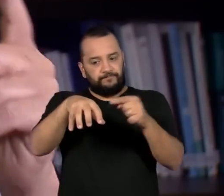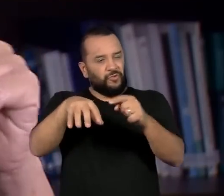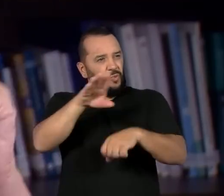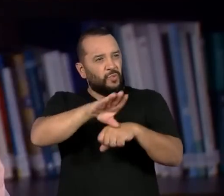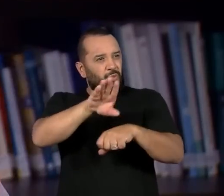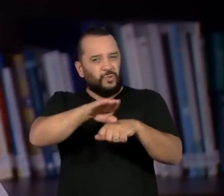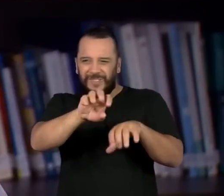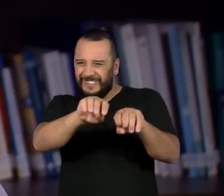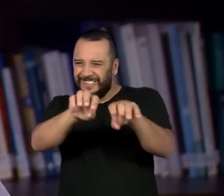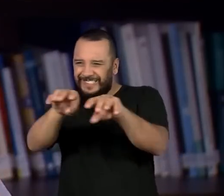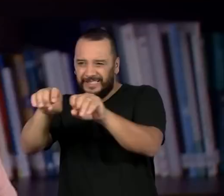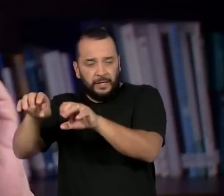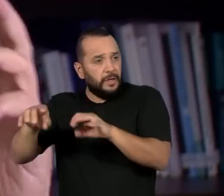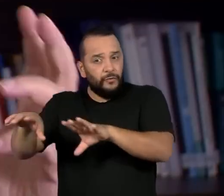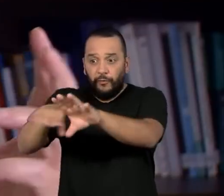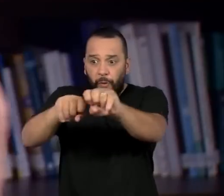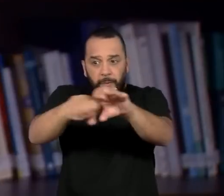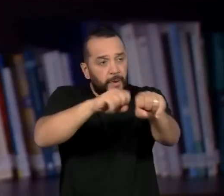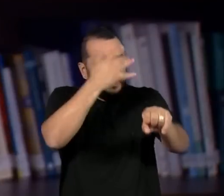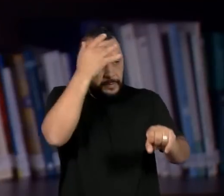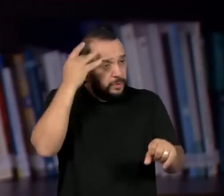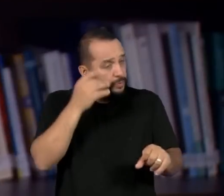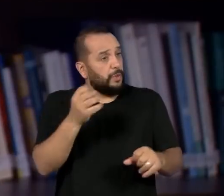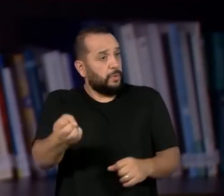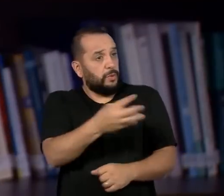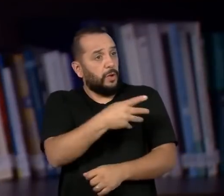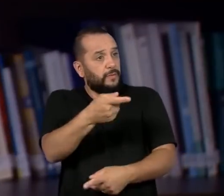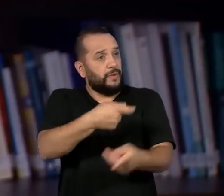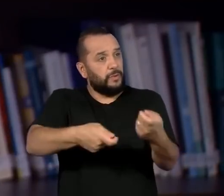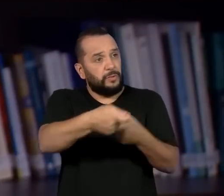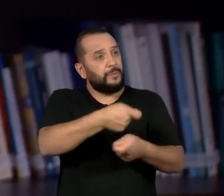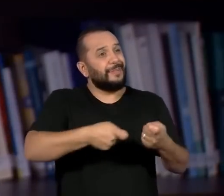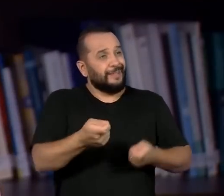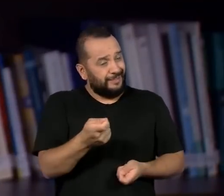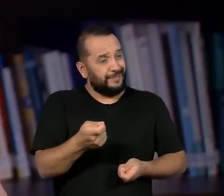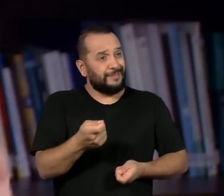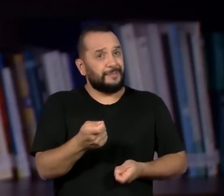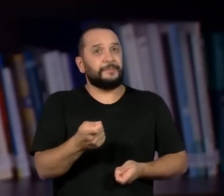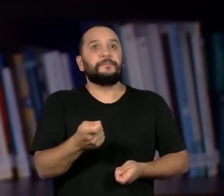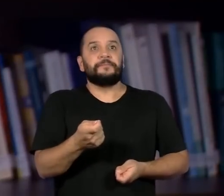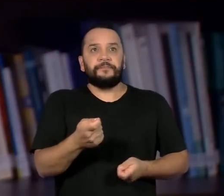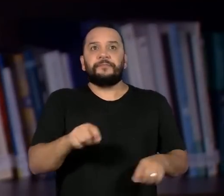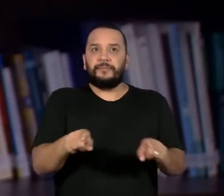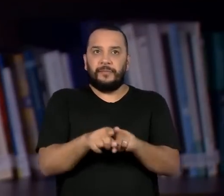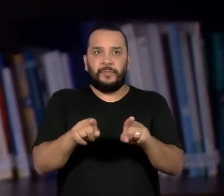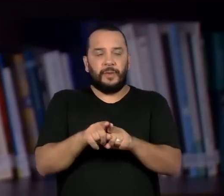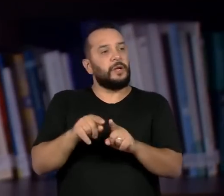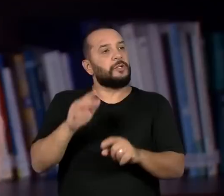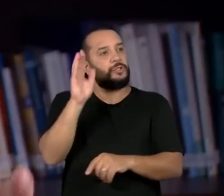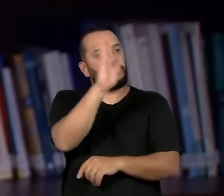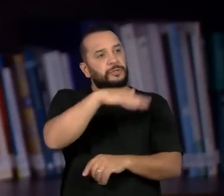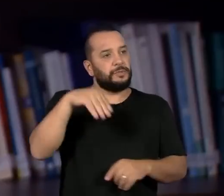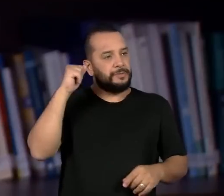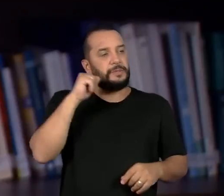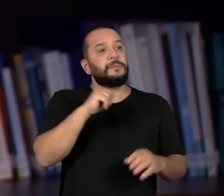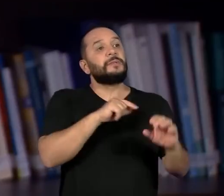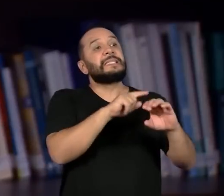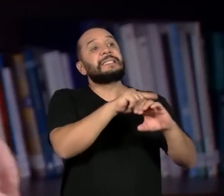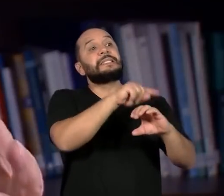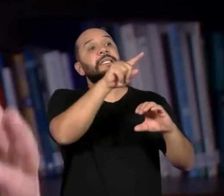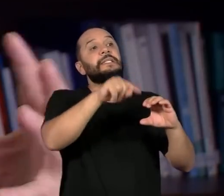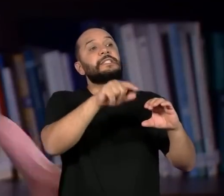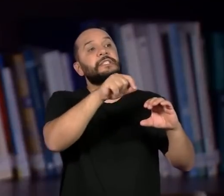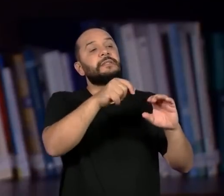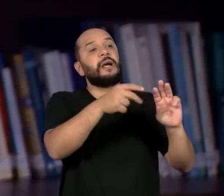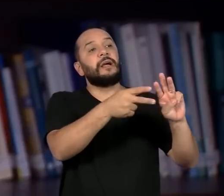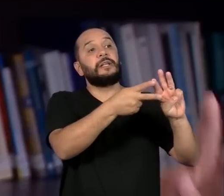E também, esse planejamento que nós estamos fazendo agora para o estudo, convidamos várias lideranças indígenas, cientistas indígenas,